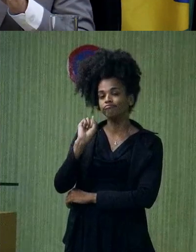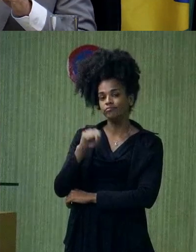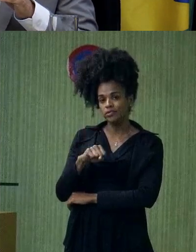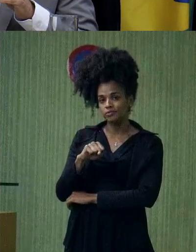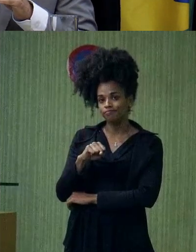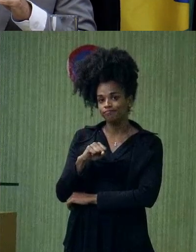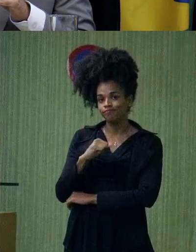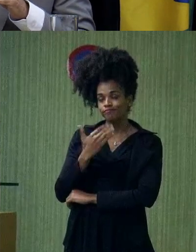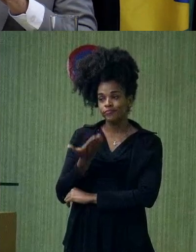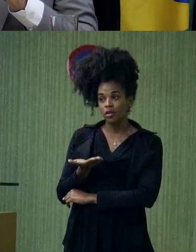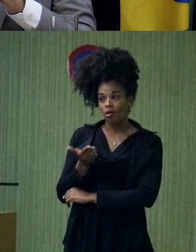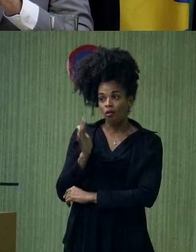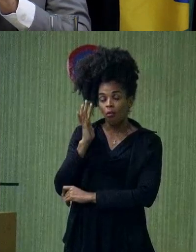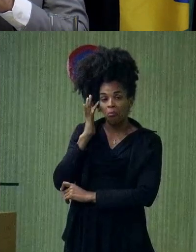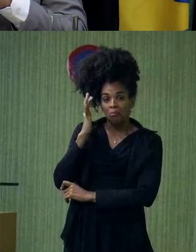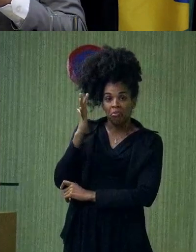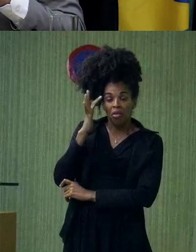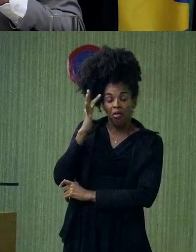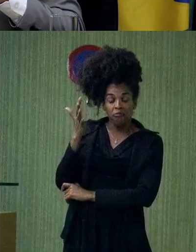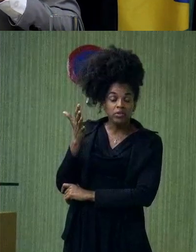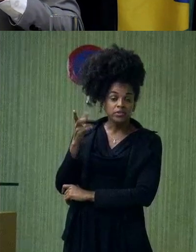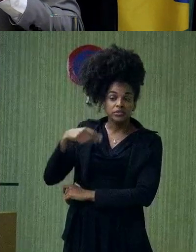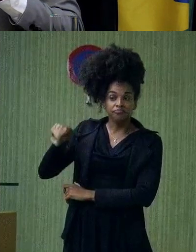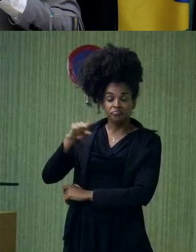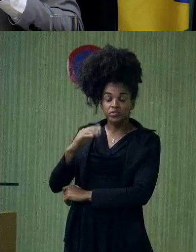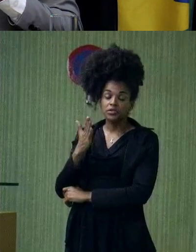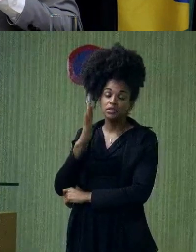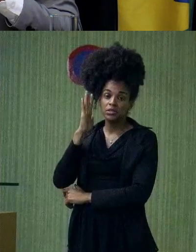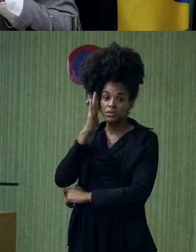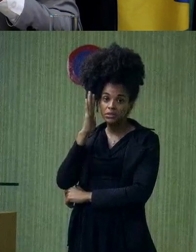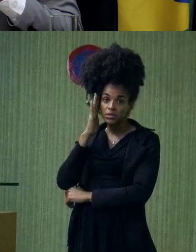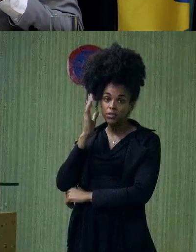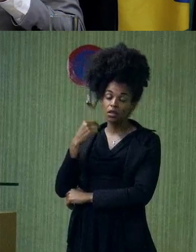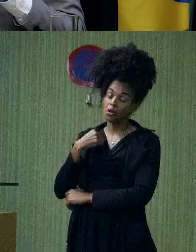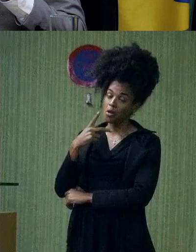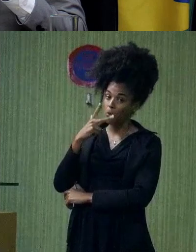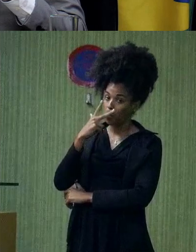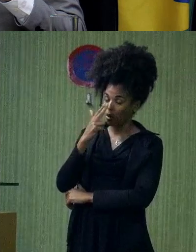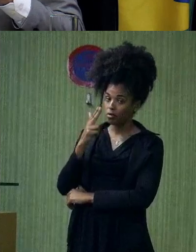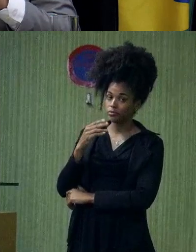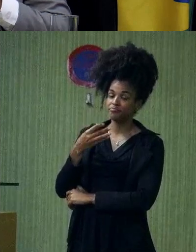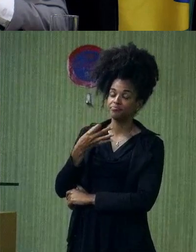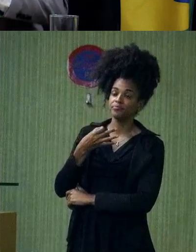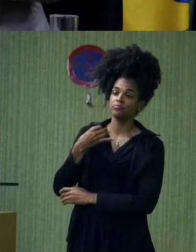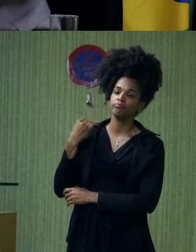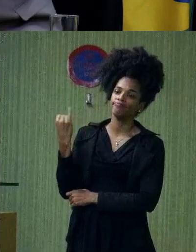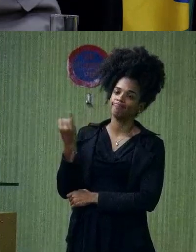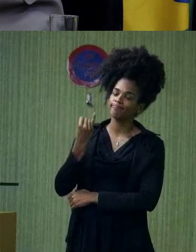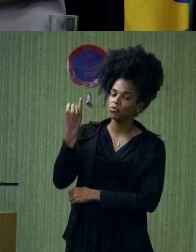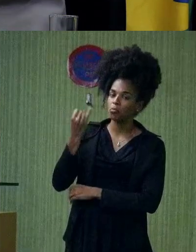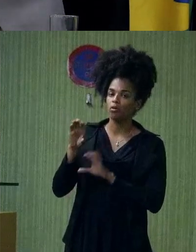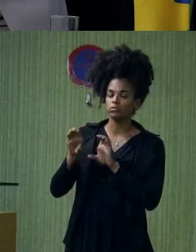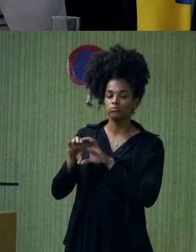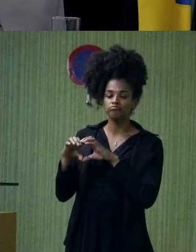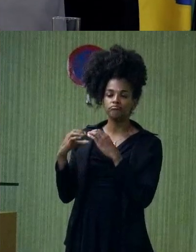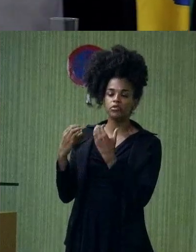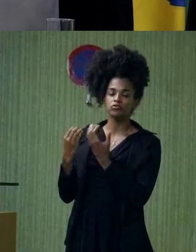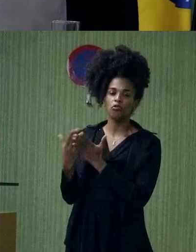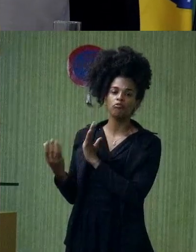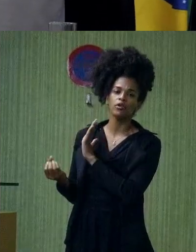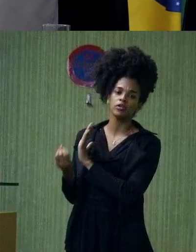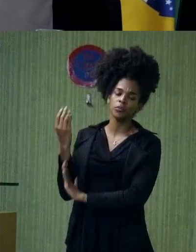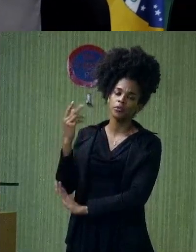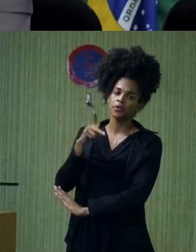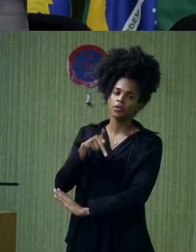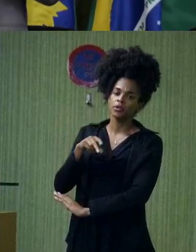pra reflexão dos colegas aqueles que entenderem eu penso que é importante que nas nas nas conferências para elaboração do plano